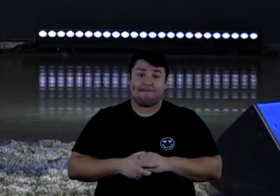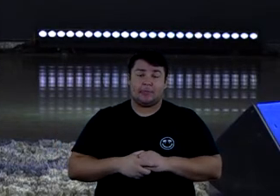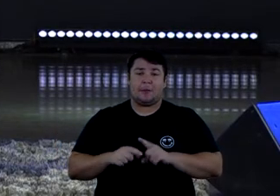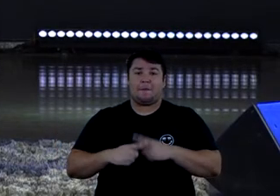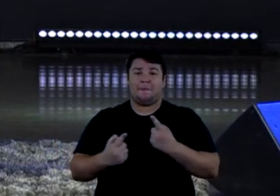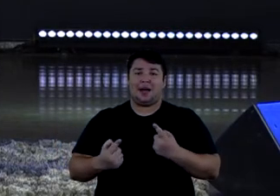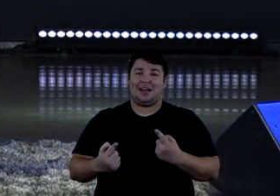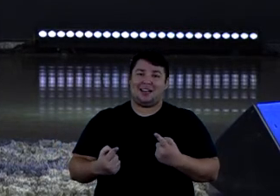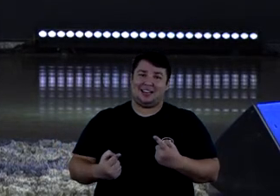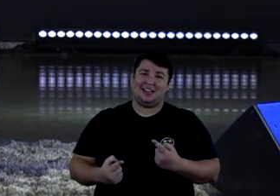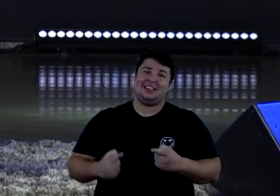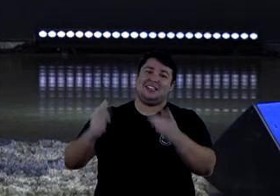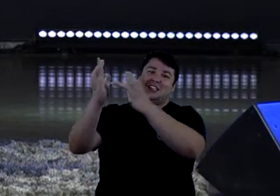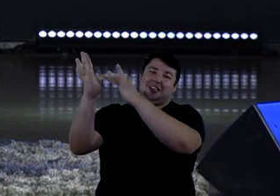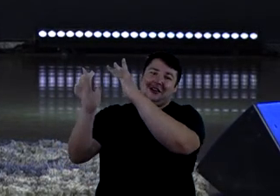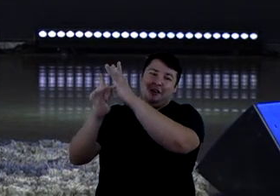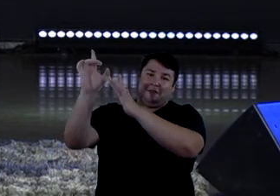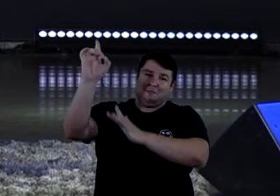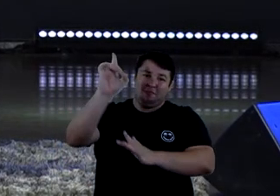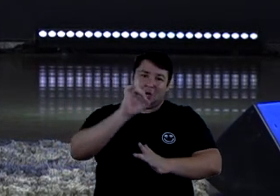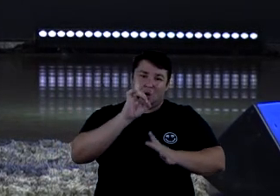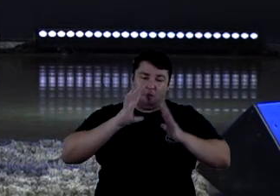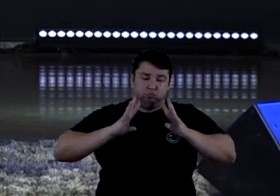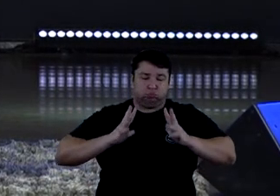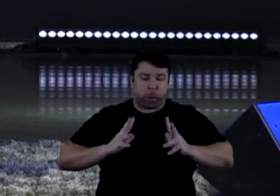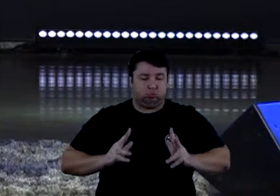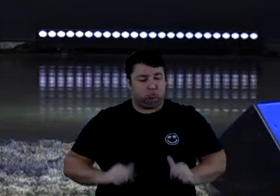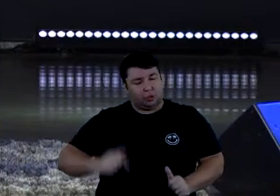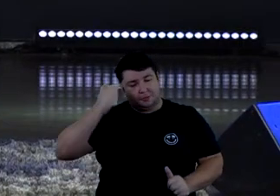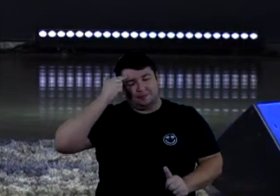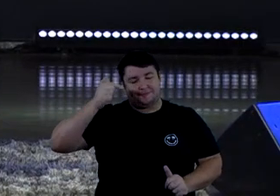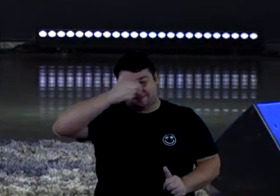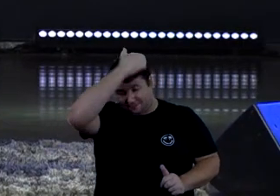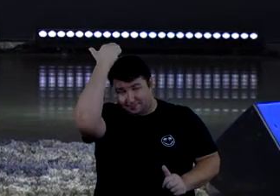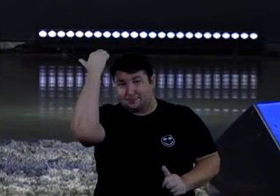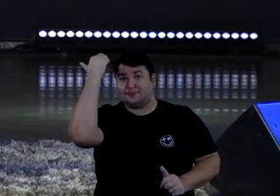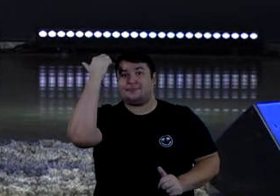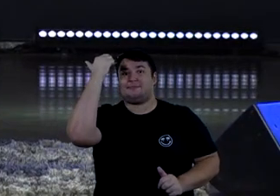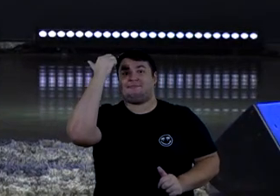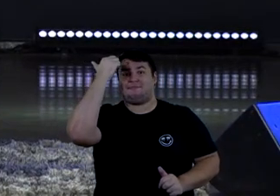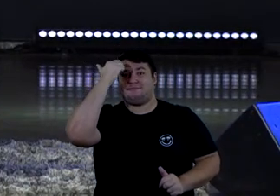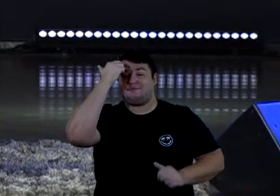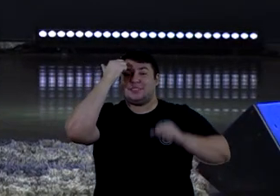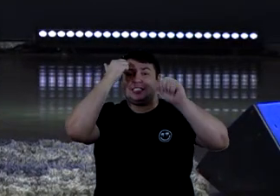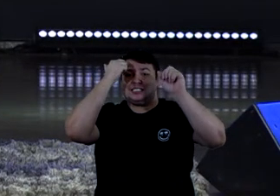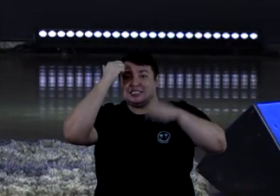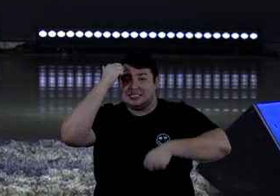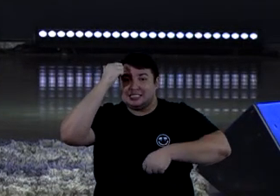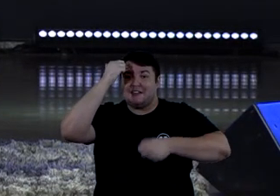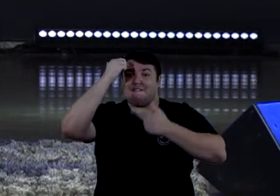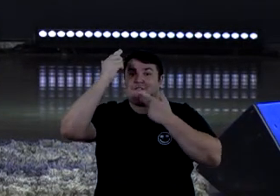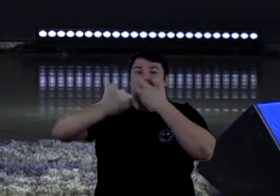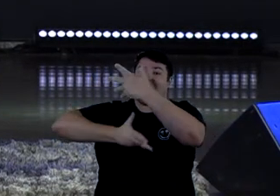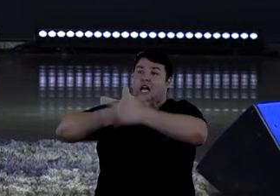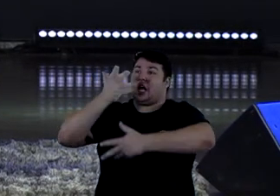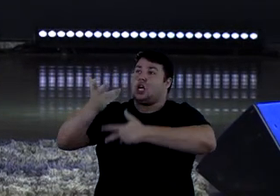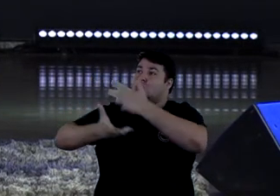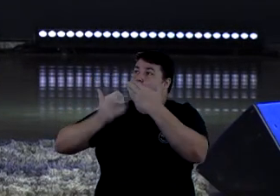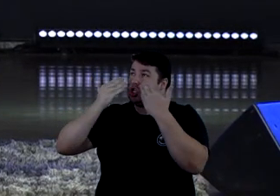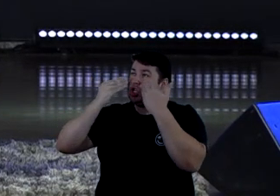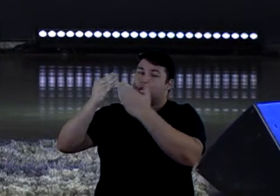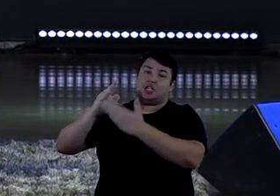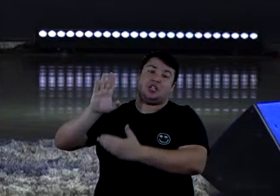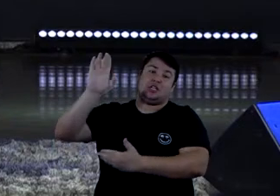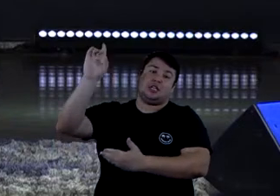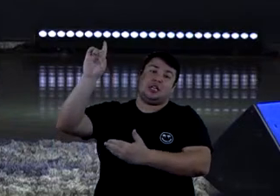Mas vocês foram purificados, santificados e declarados justos diante de Deus em nome